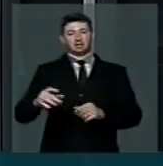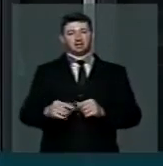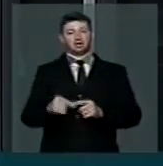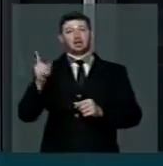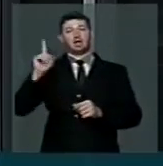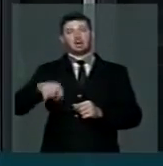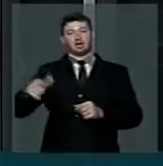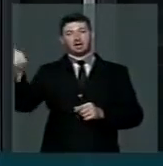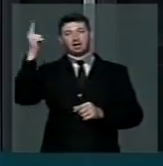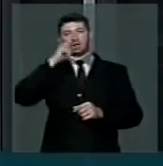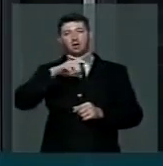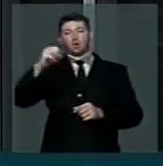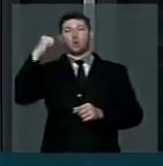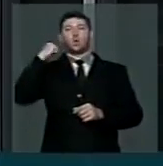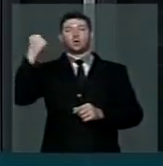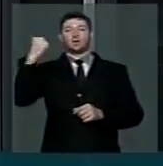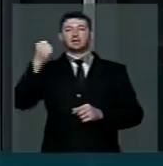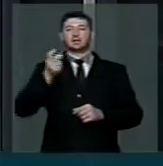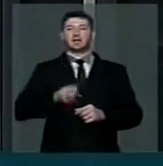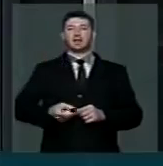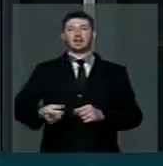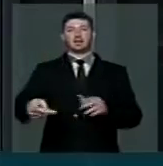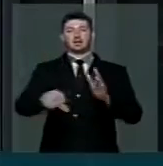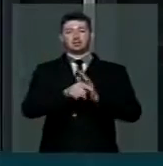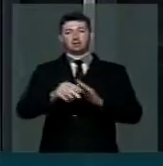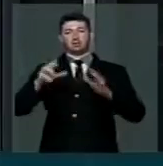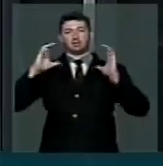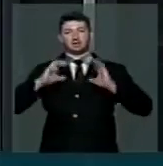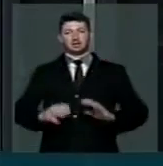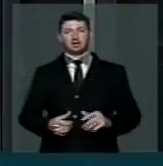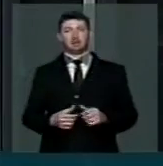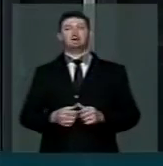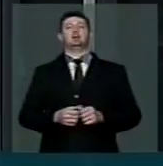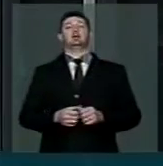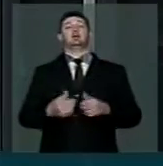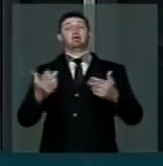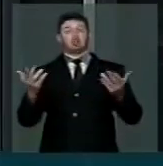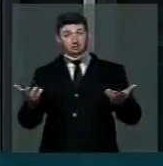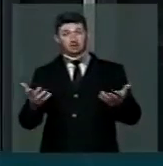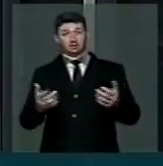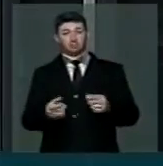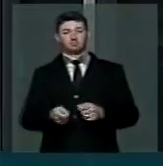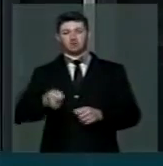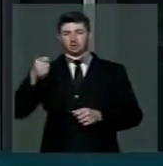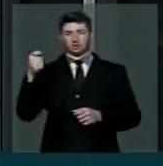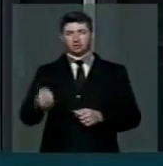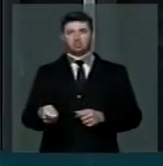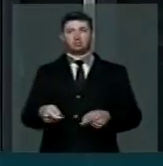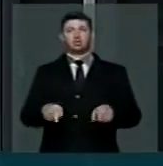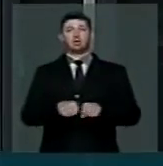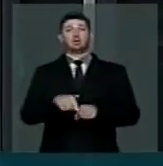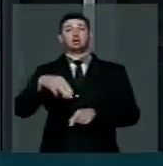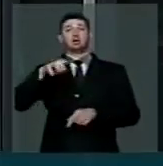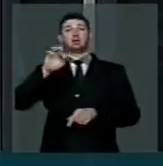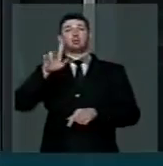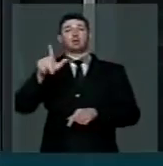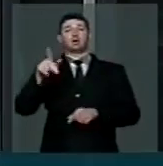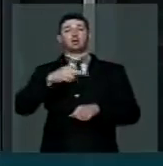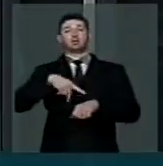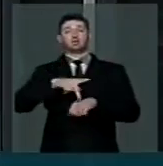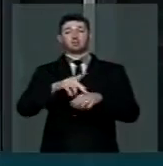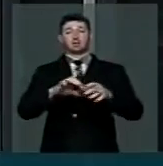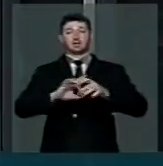como conquista irrevogável da civilização, diante do que se impõe como dever moral dos